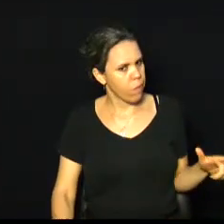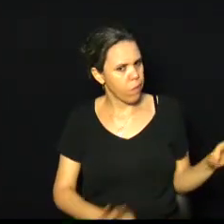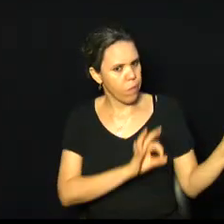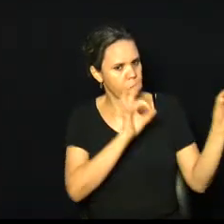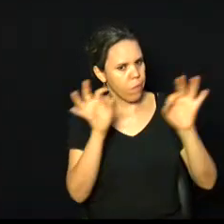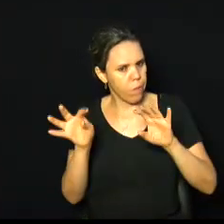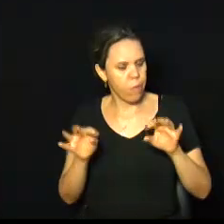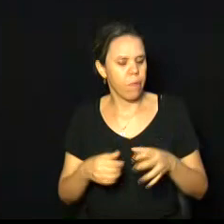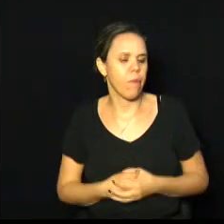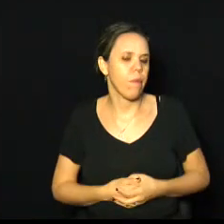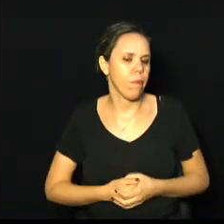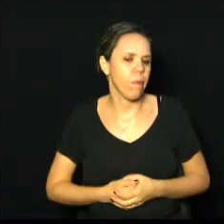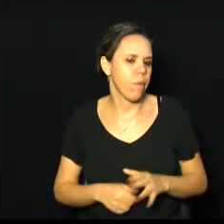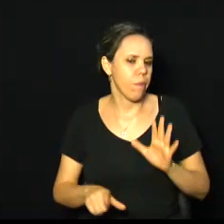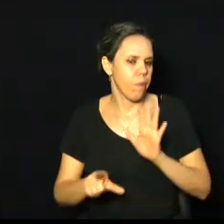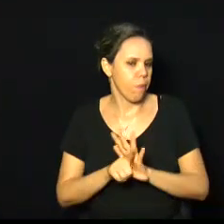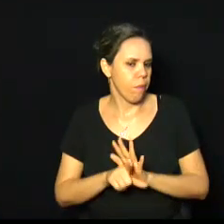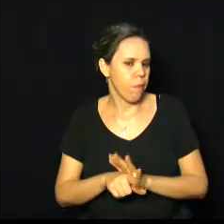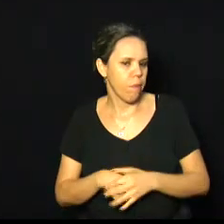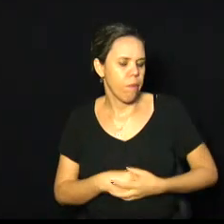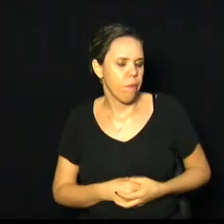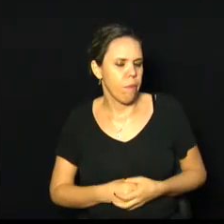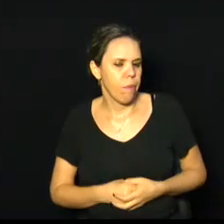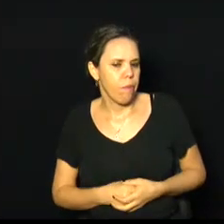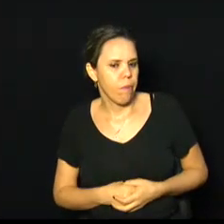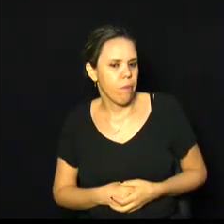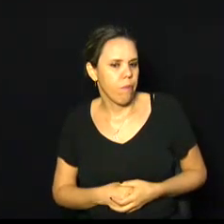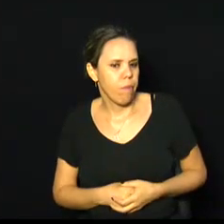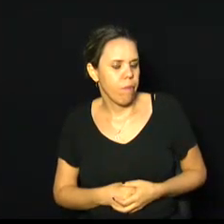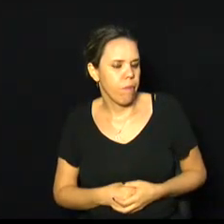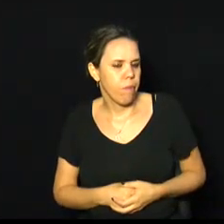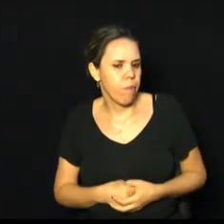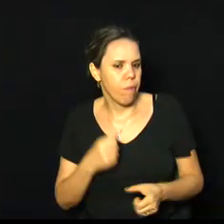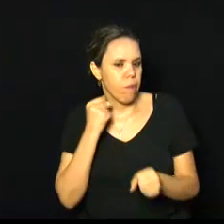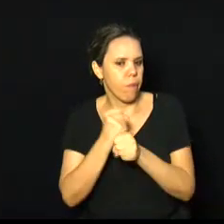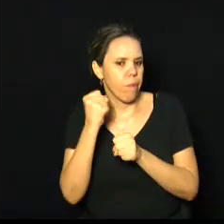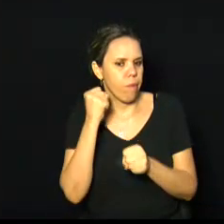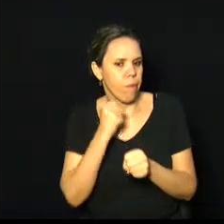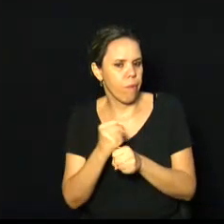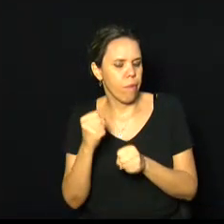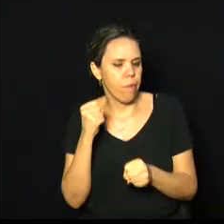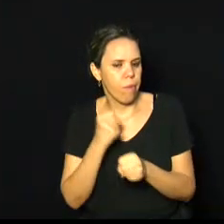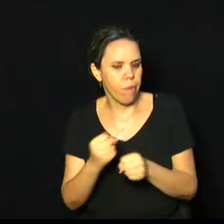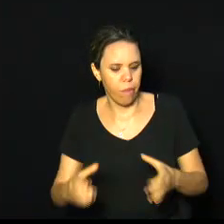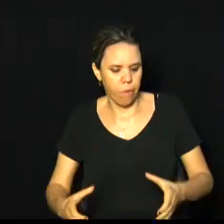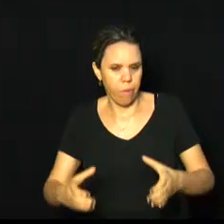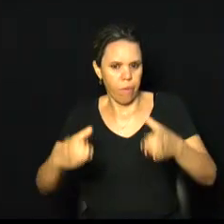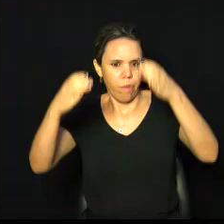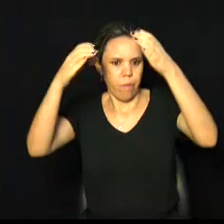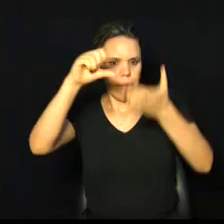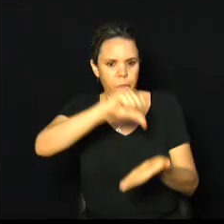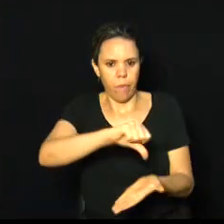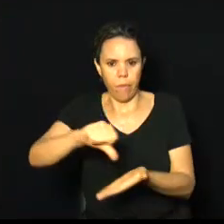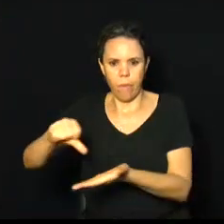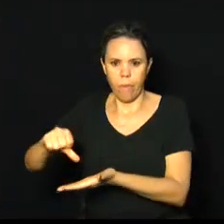acompanhamento dessa lei, né? A construção de reservatórios nos